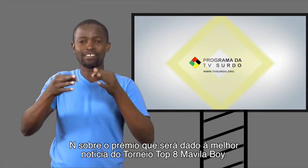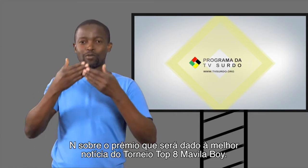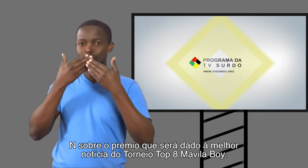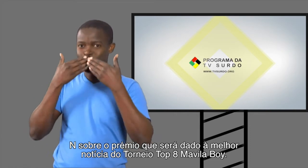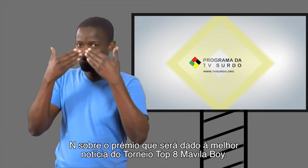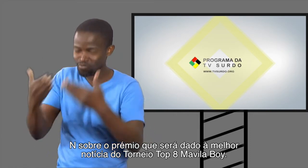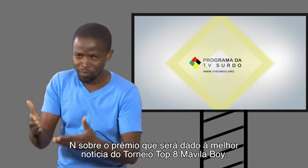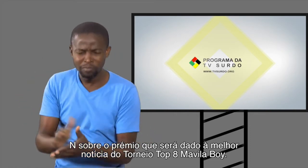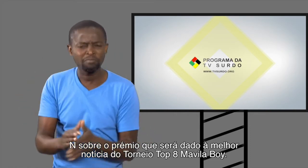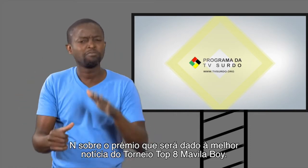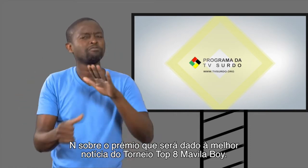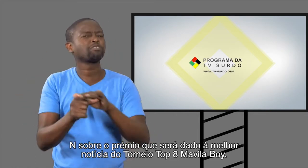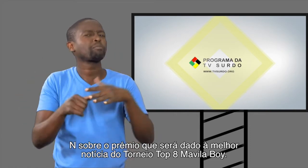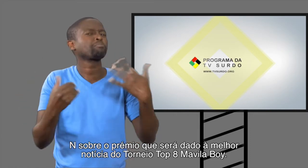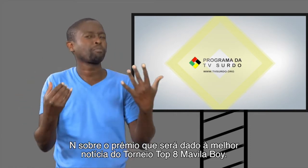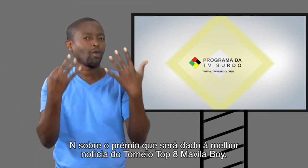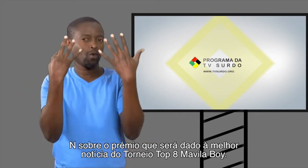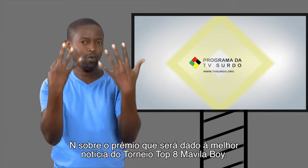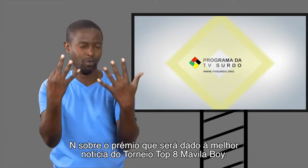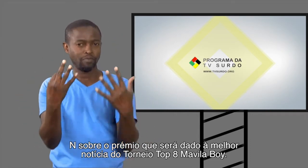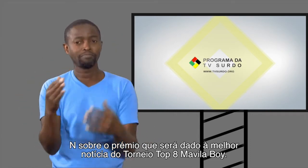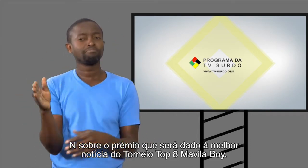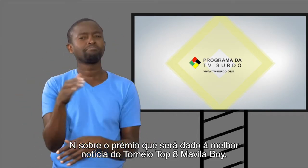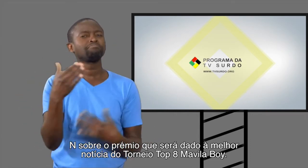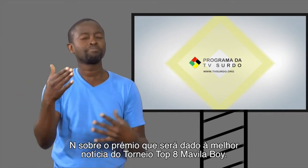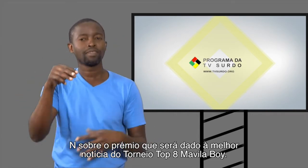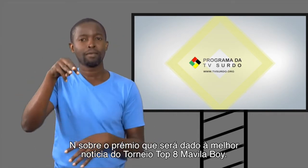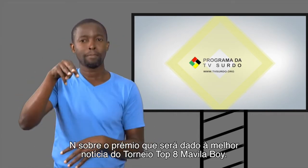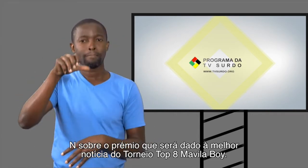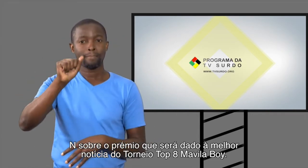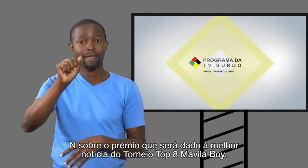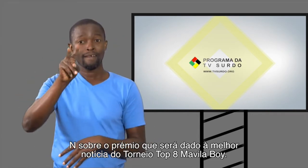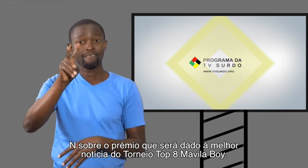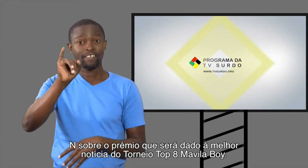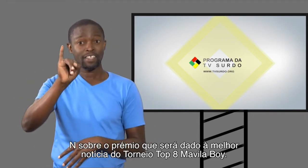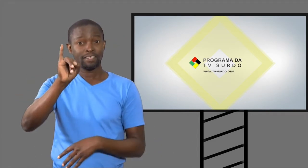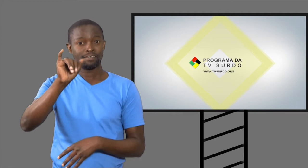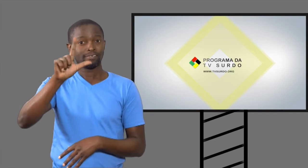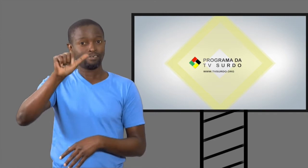melhor notícia do torneio Top 8 Mavila Boys.